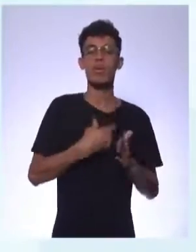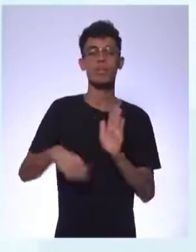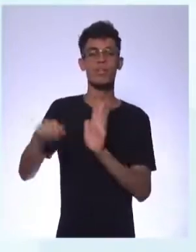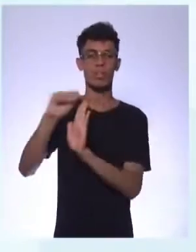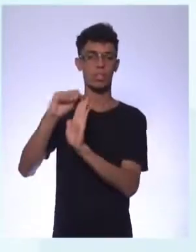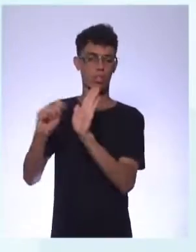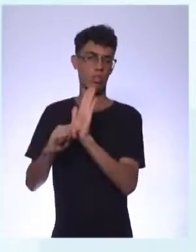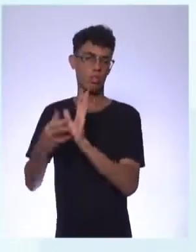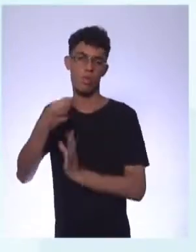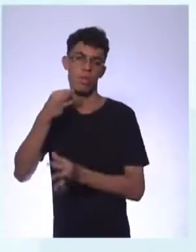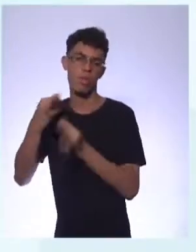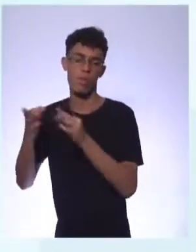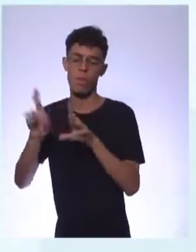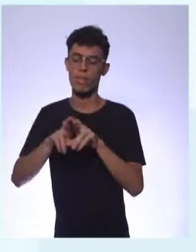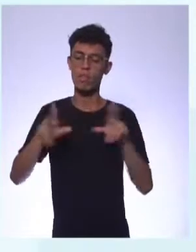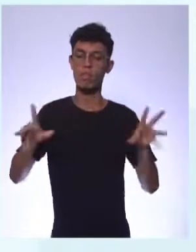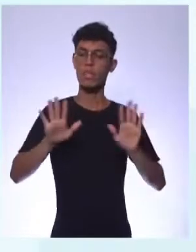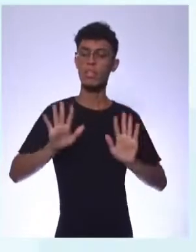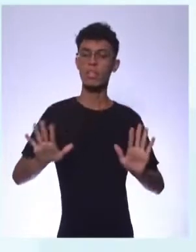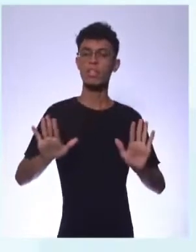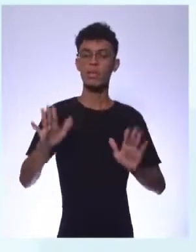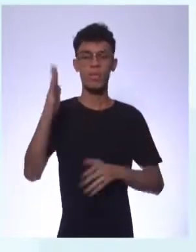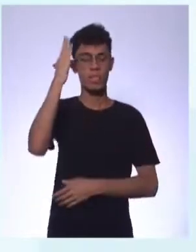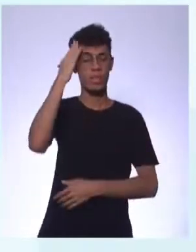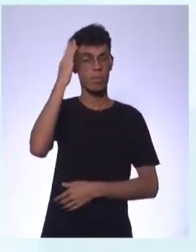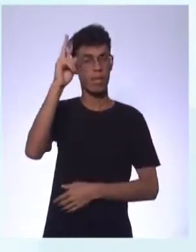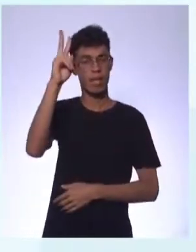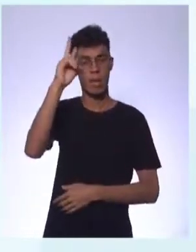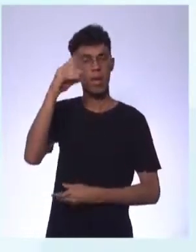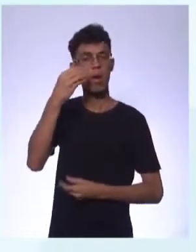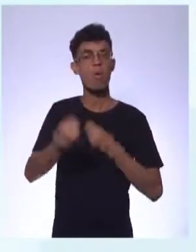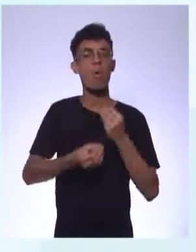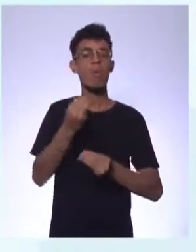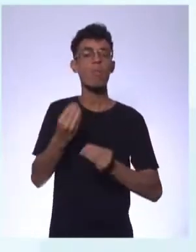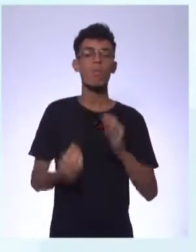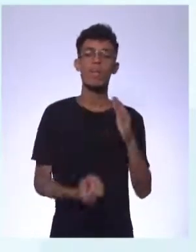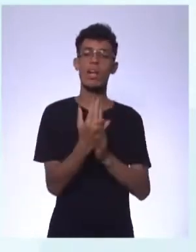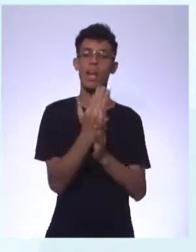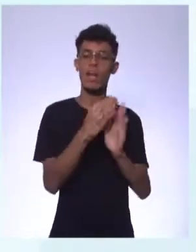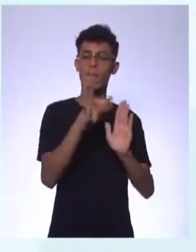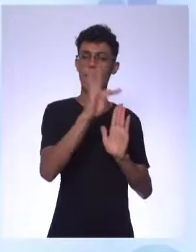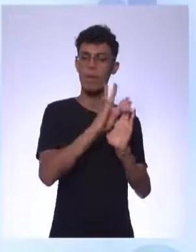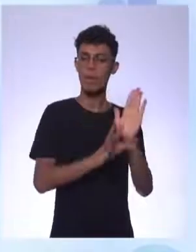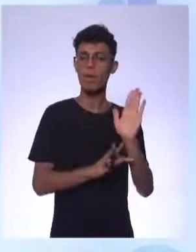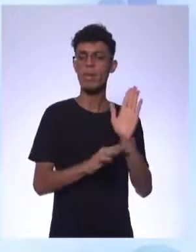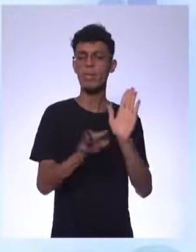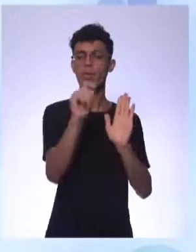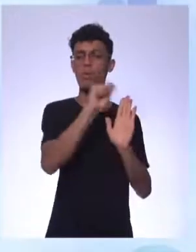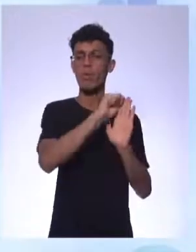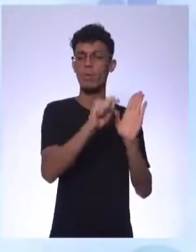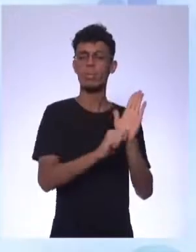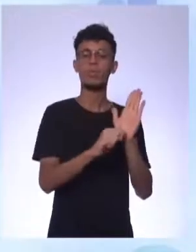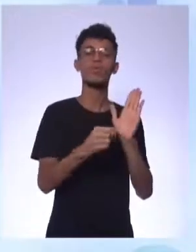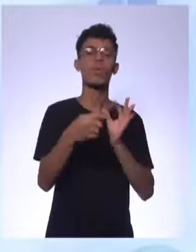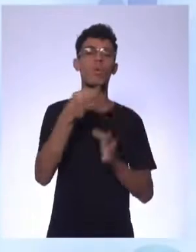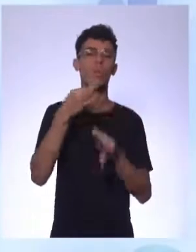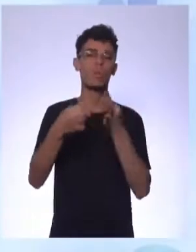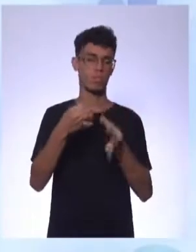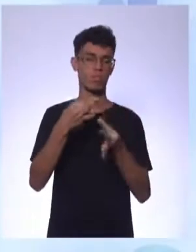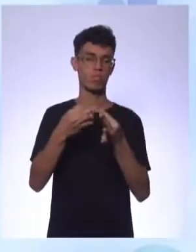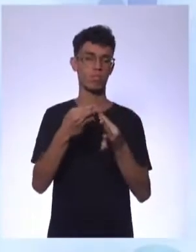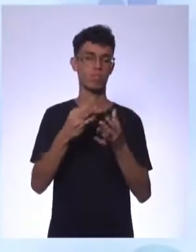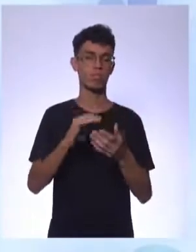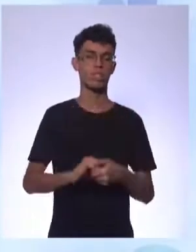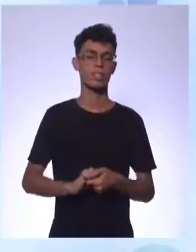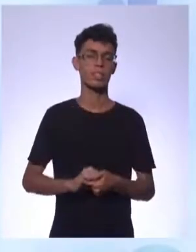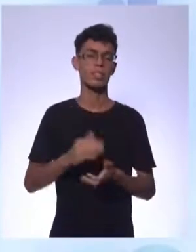coisa, outra coisa, falaremos sobre isso. Relembrar a estrutura de um artigo de opinião, importantíssimo também. Então, vamos lá. Eu